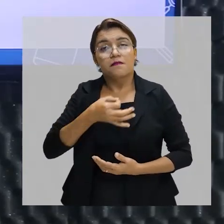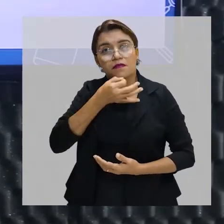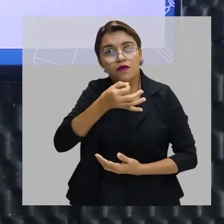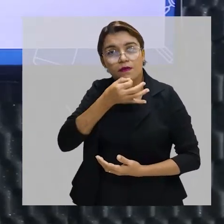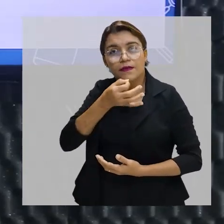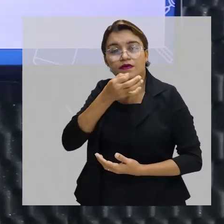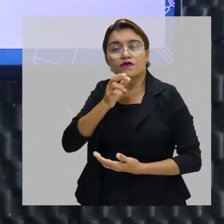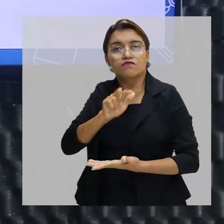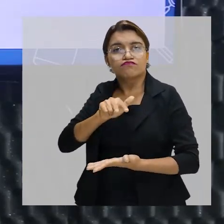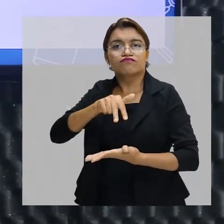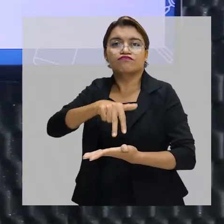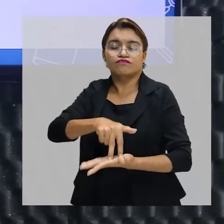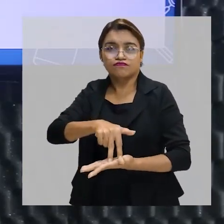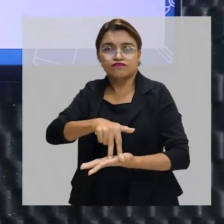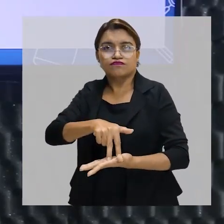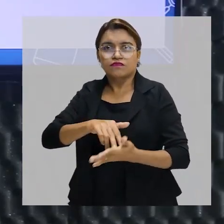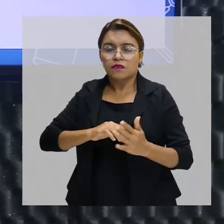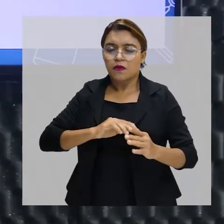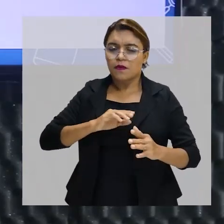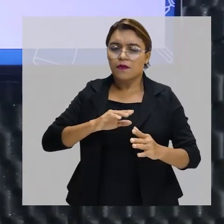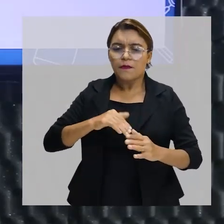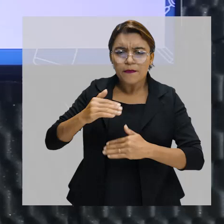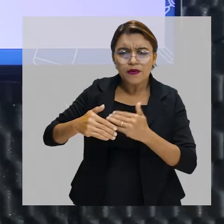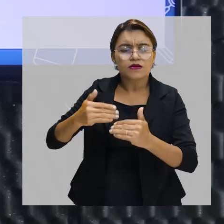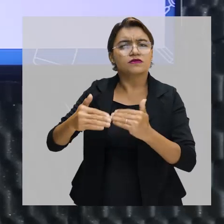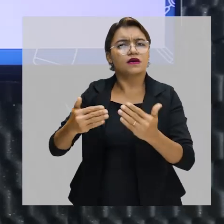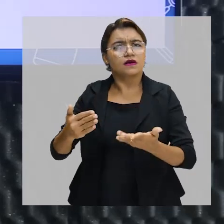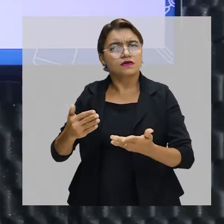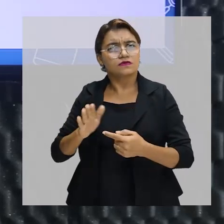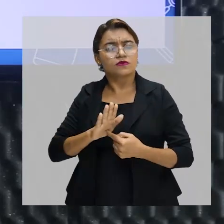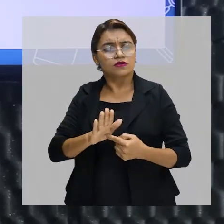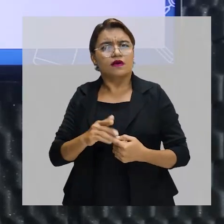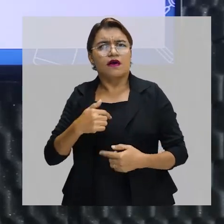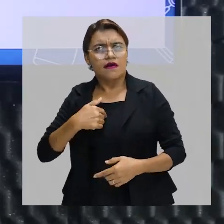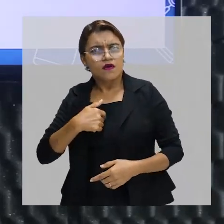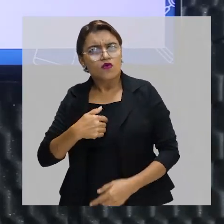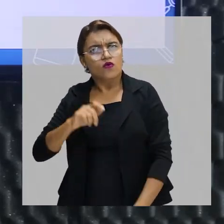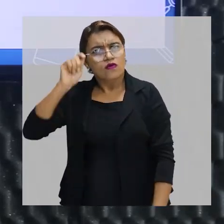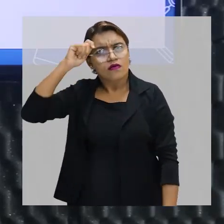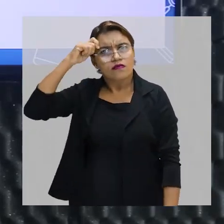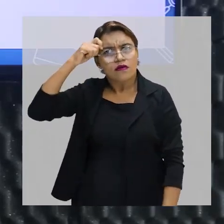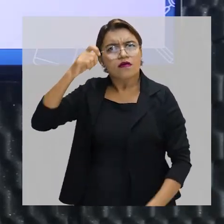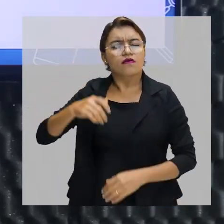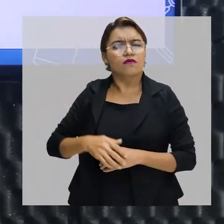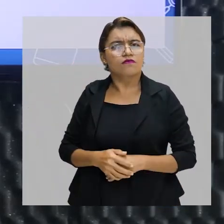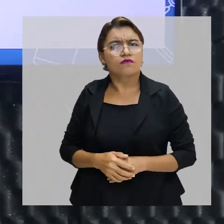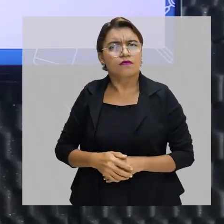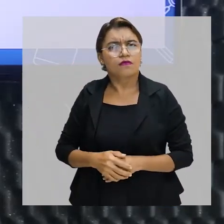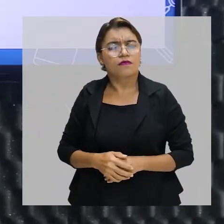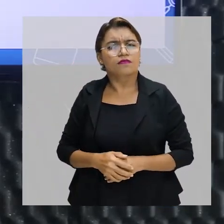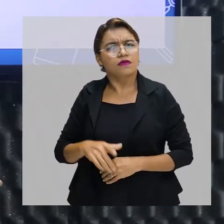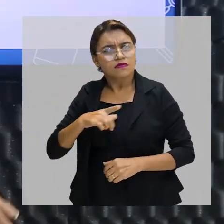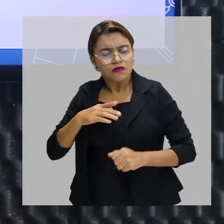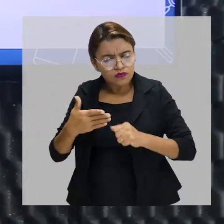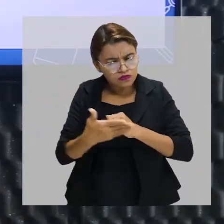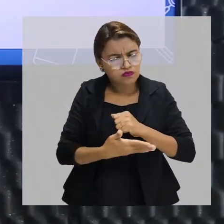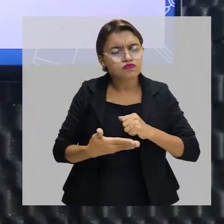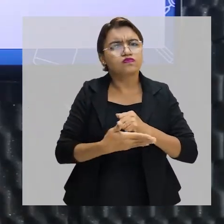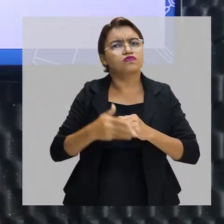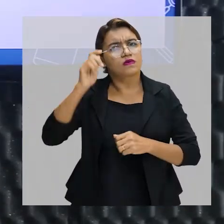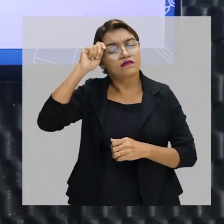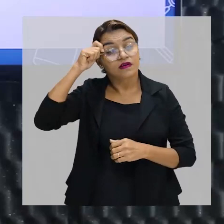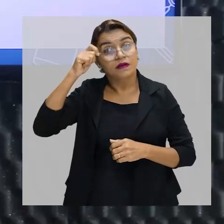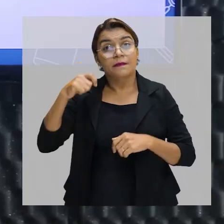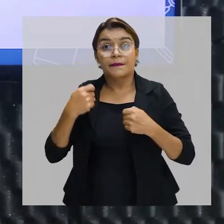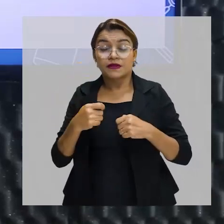de descolonização. Não, peraí, eu não quero isso aqui. Eu sou negro, eu tenho raiz africana, então eu tenho